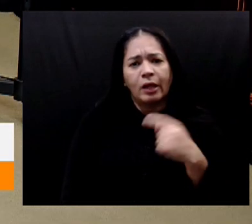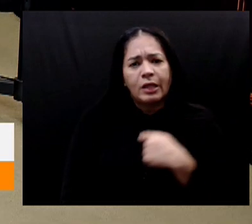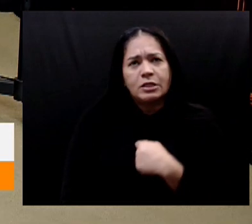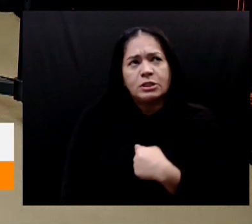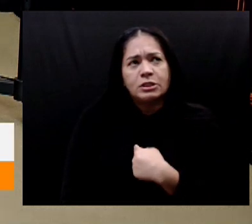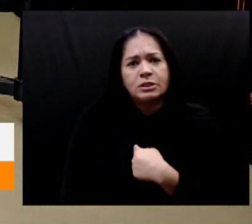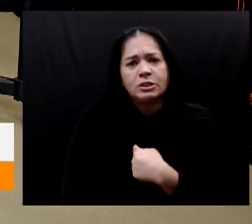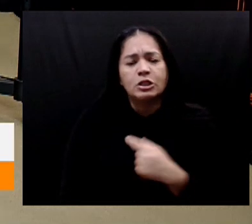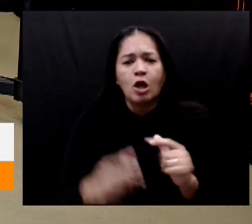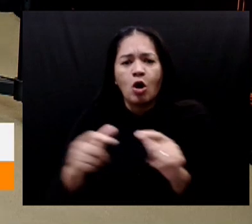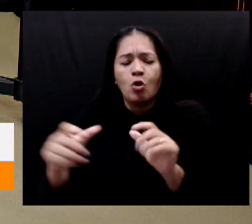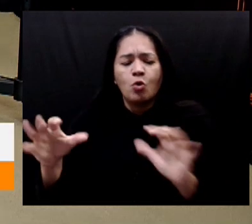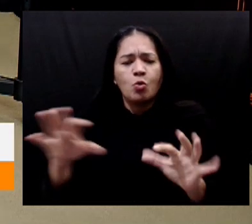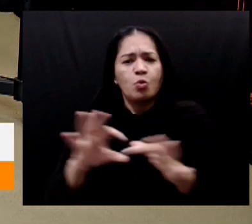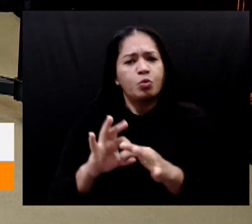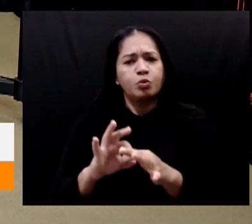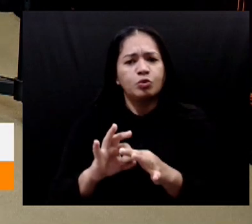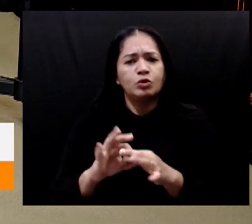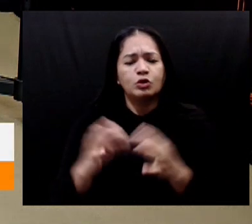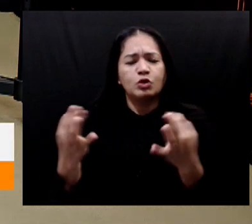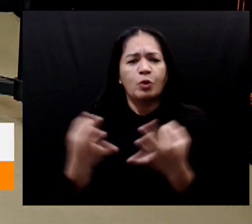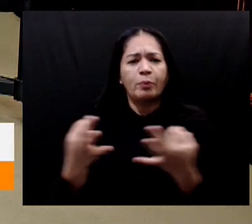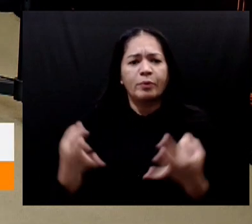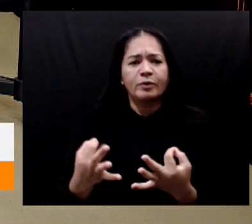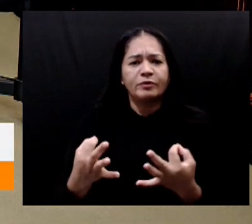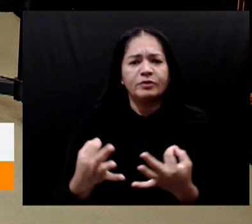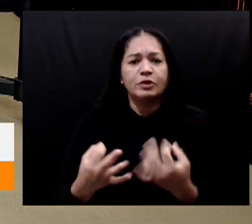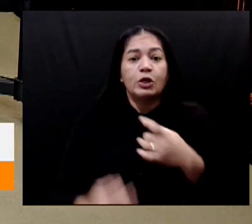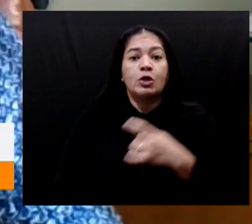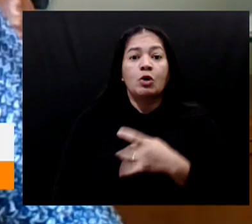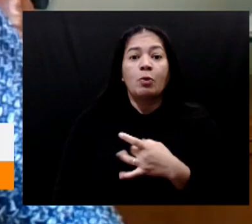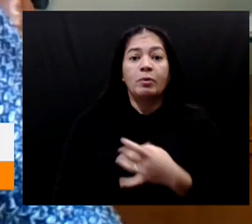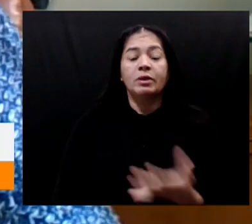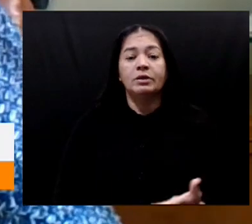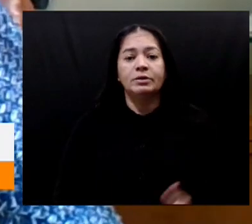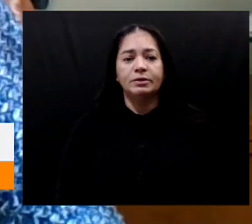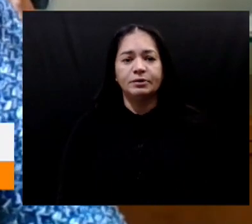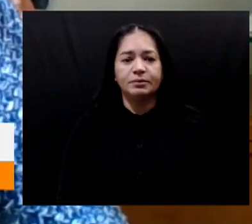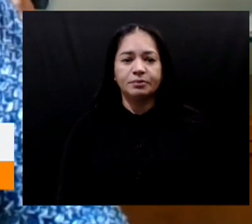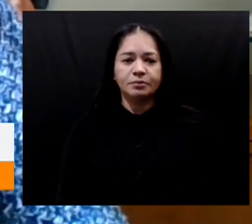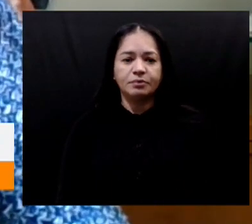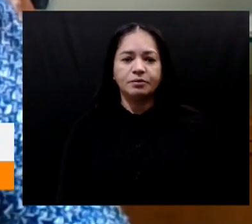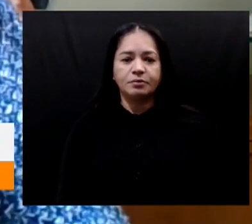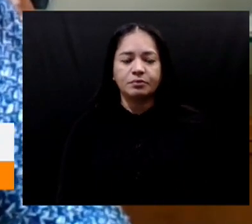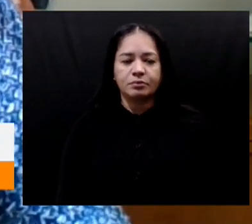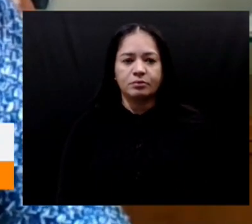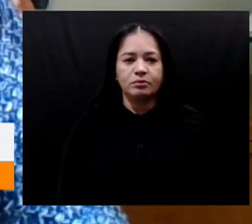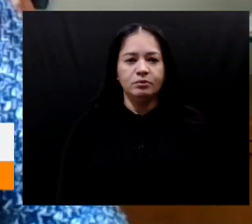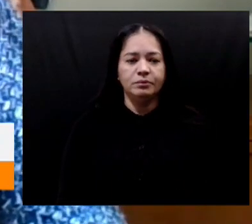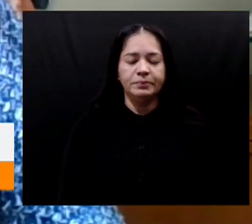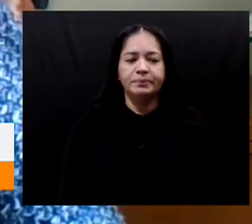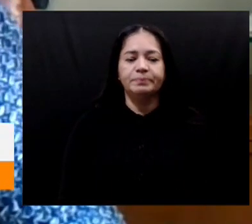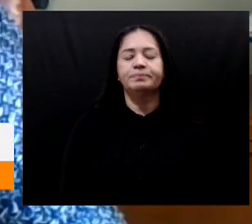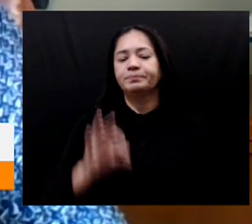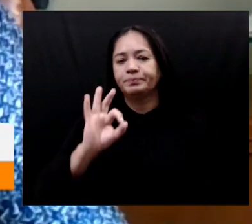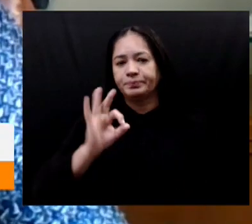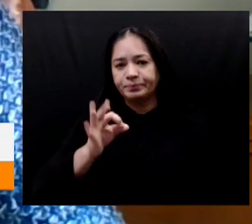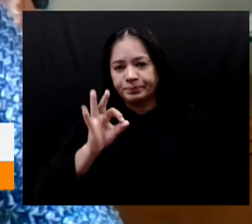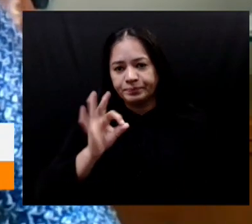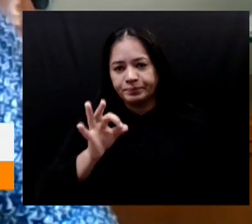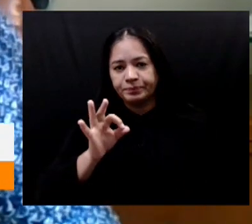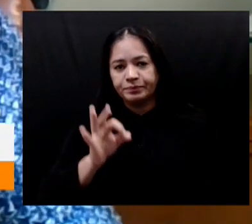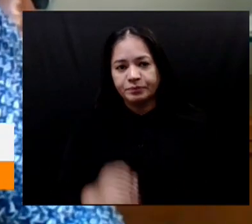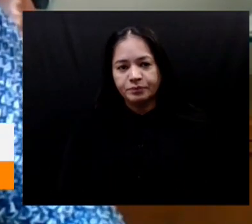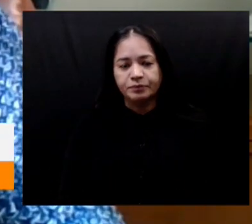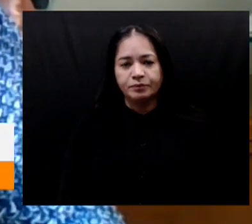conexão do perfeccionismo e o medo do fracasso, Arlete? Com certeza. O